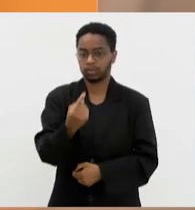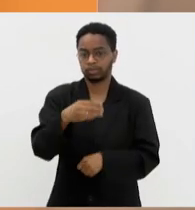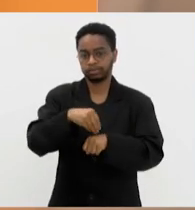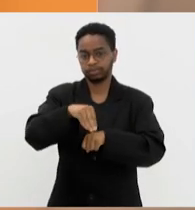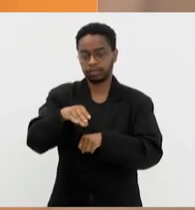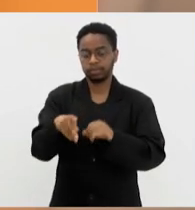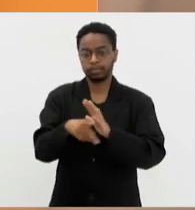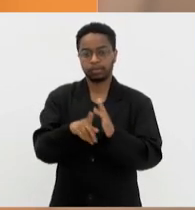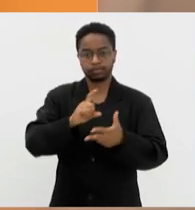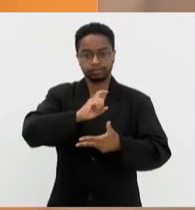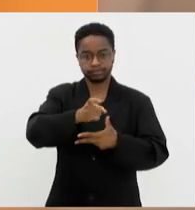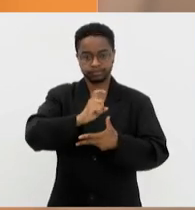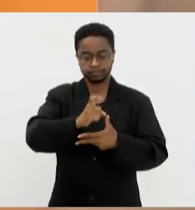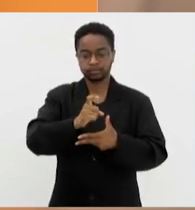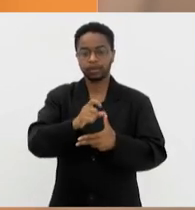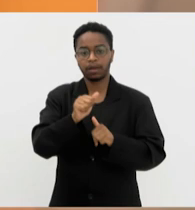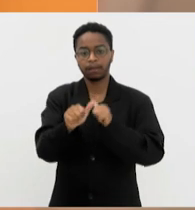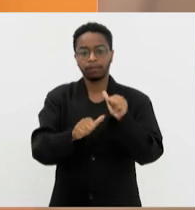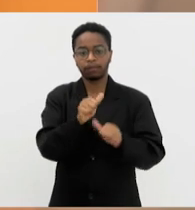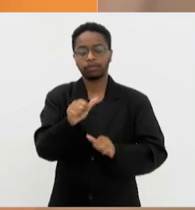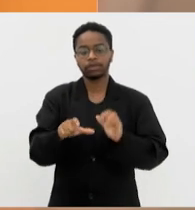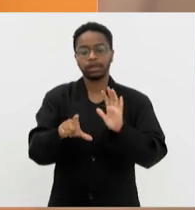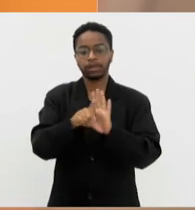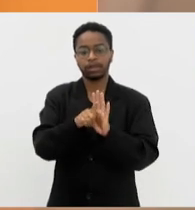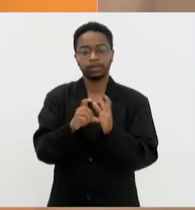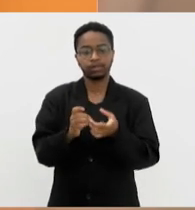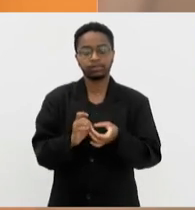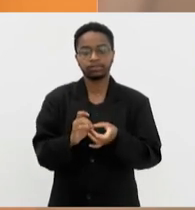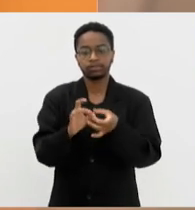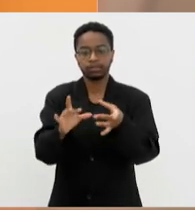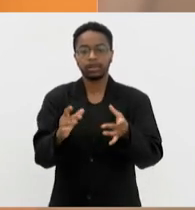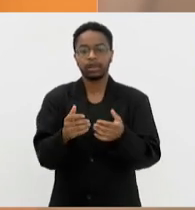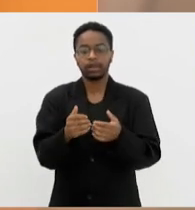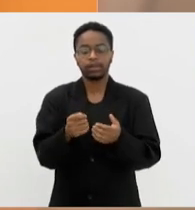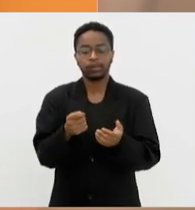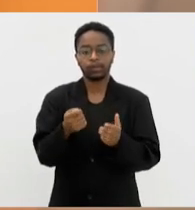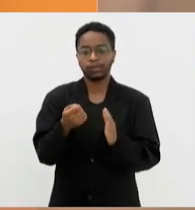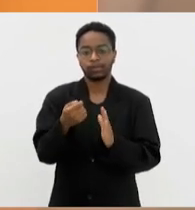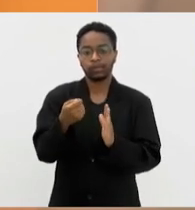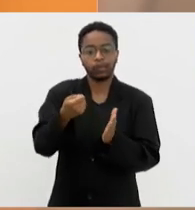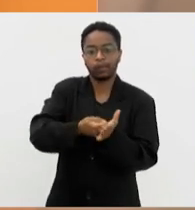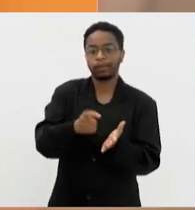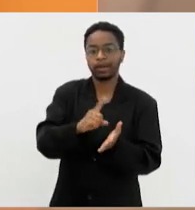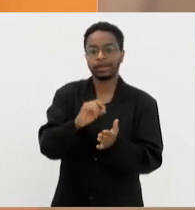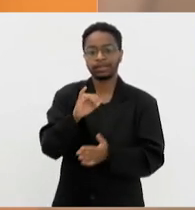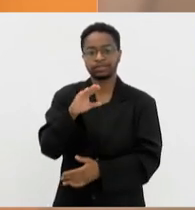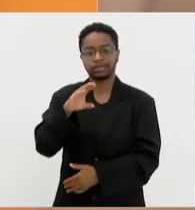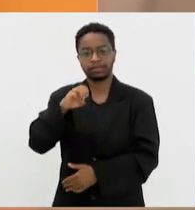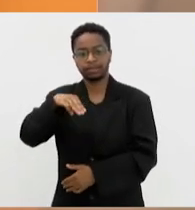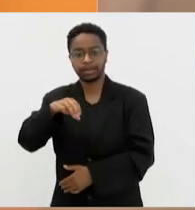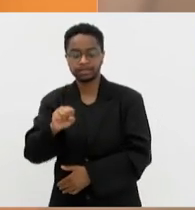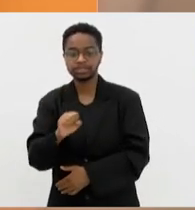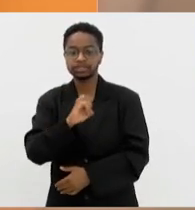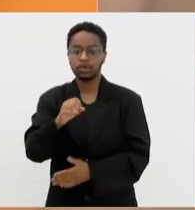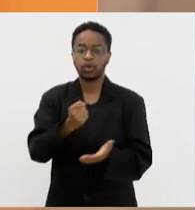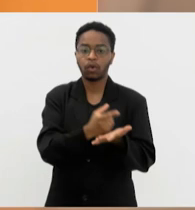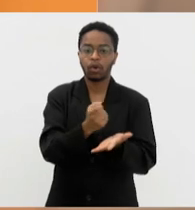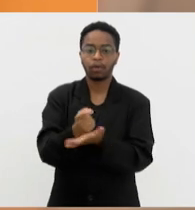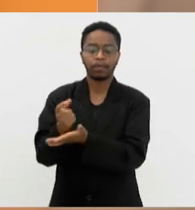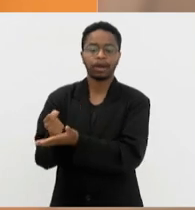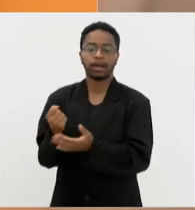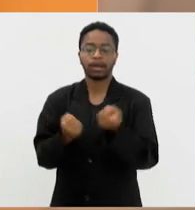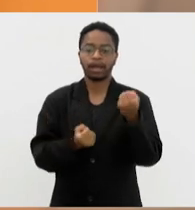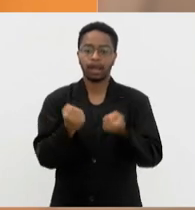mensagem do Poder Executivo, que altera a lei que concede isenção de ICMS para compra de veículos destinados às pessoas